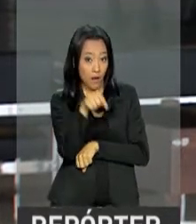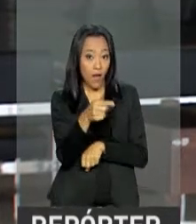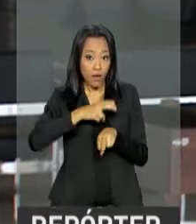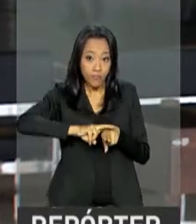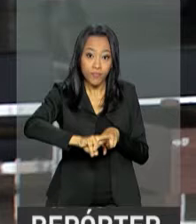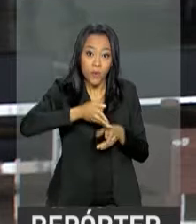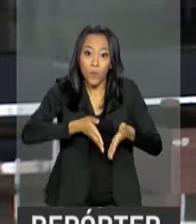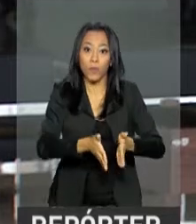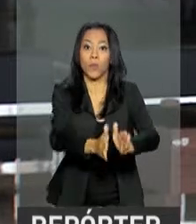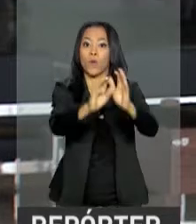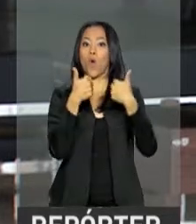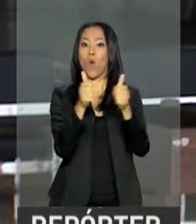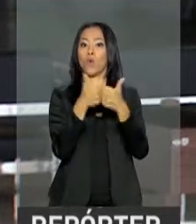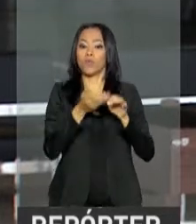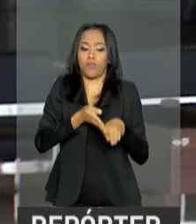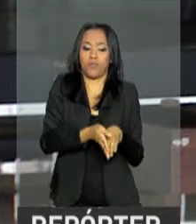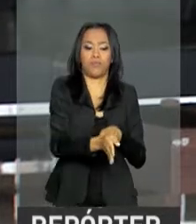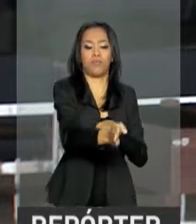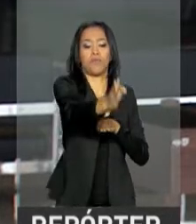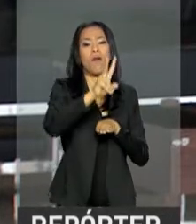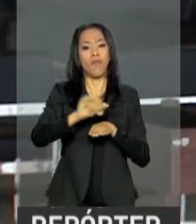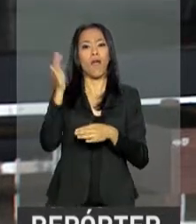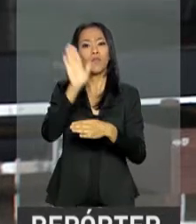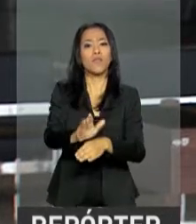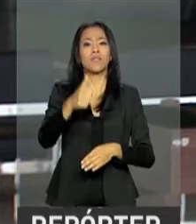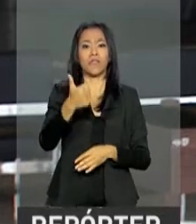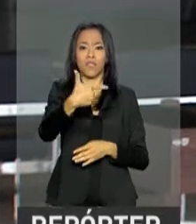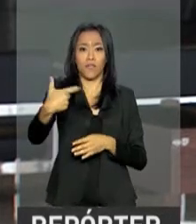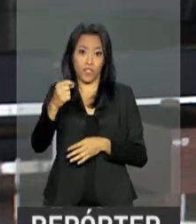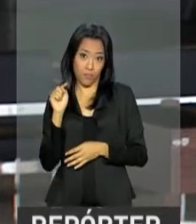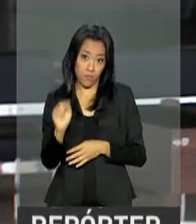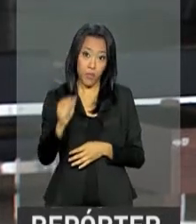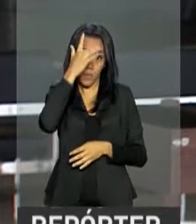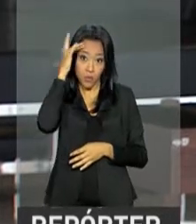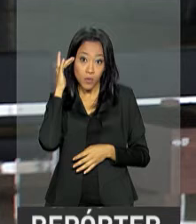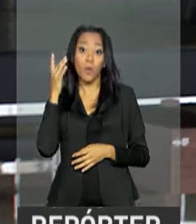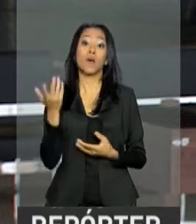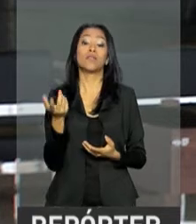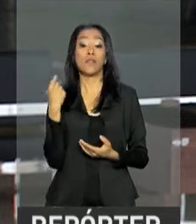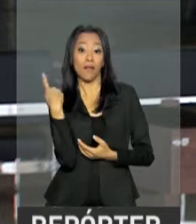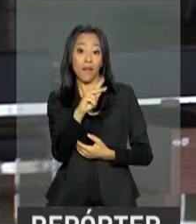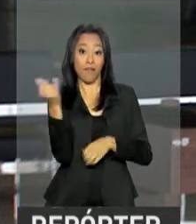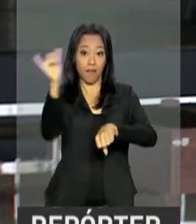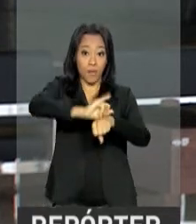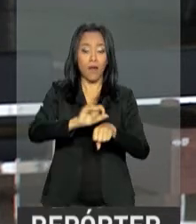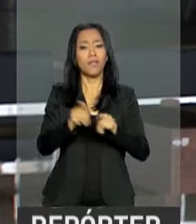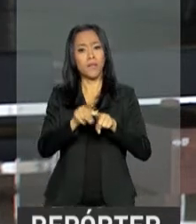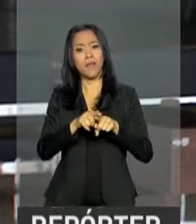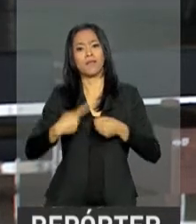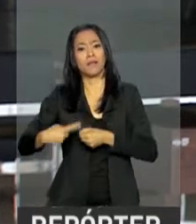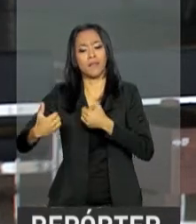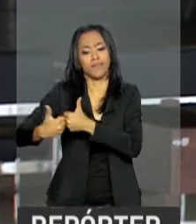de ônibus vai beneficiar cerca de 120 mil pessoas por dia em goiânia e na região metropolitana